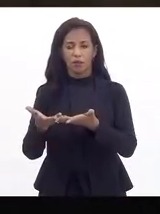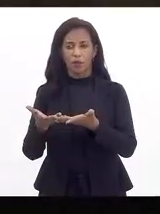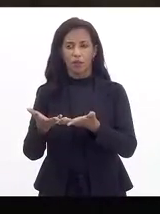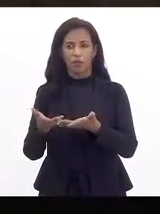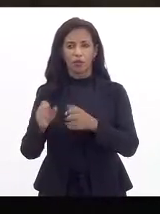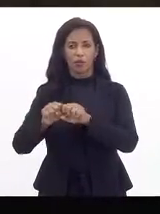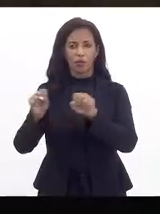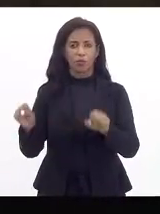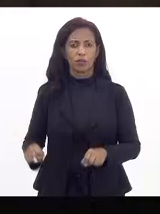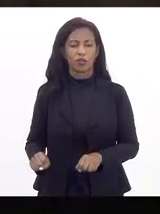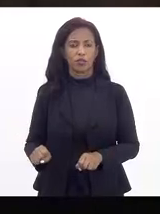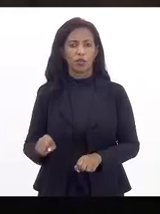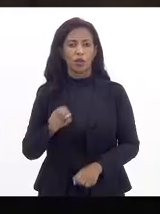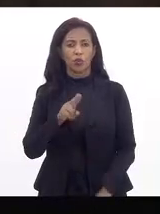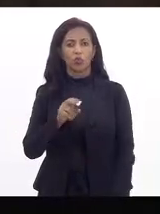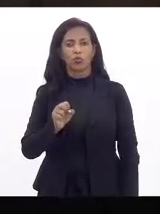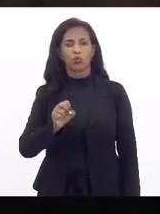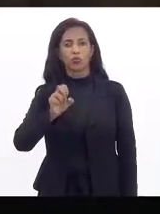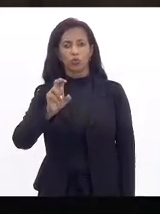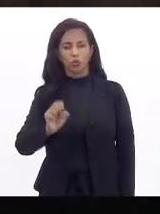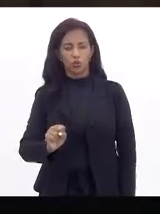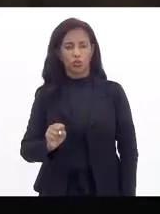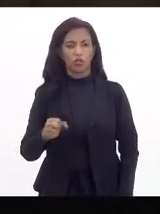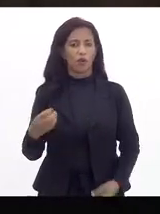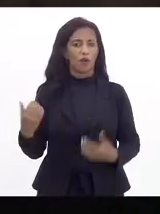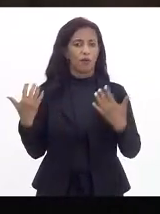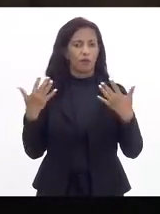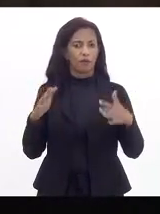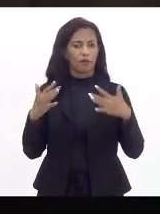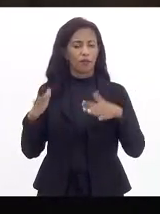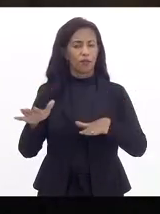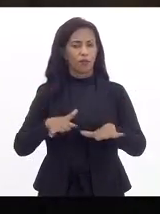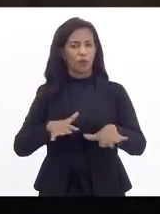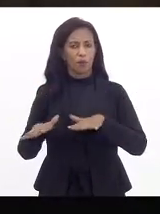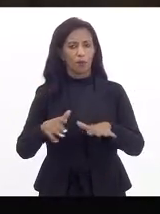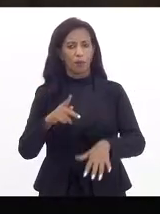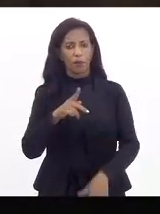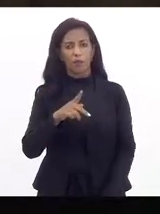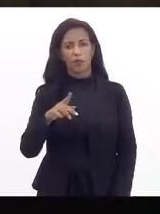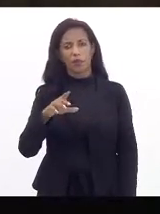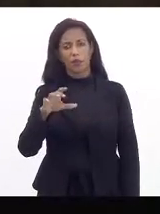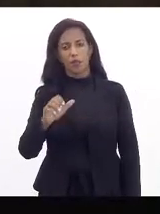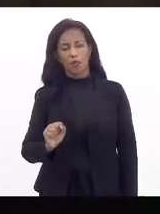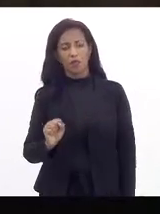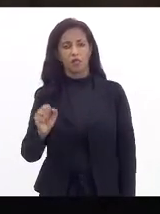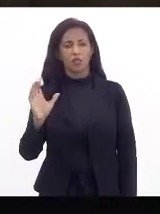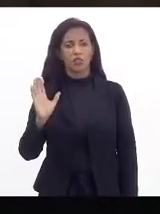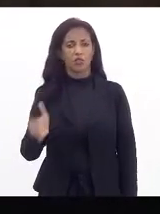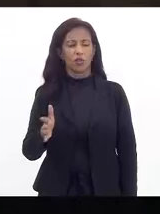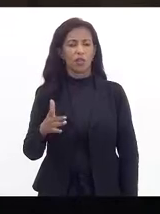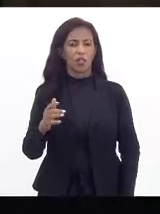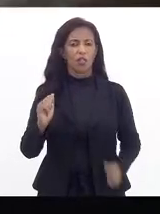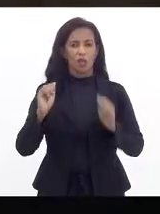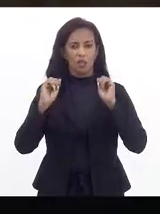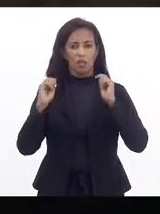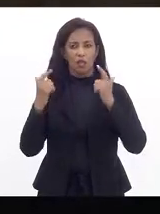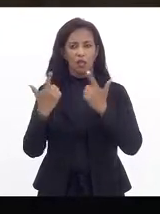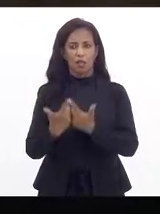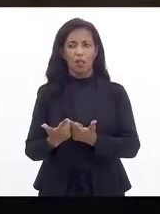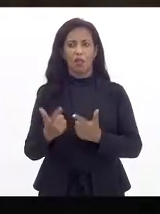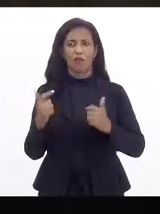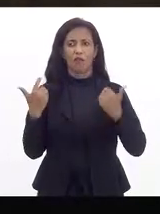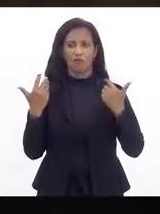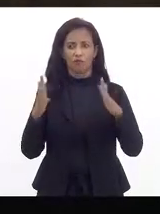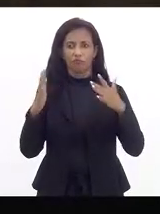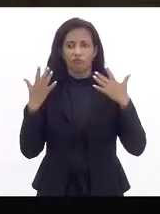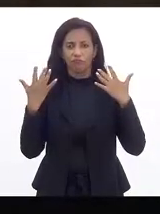ao Sistema Único de Saúde, ao SUS. Viva os profissionais da saúde, viva o movimento PCCS já, e viva o Parlamento Fluminense, viva André Ciliano, viva a